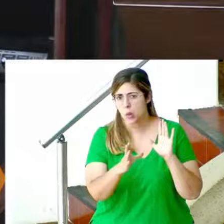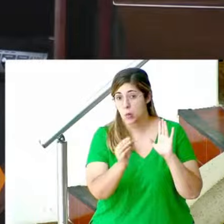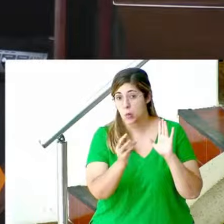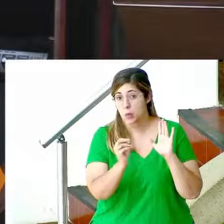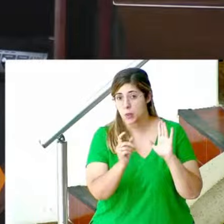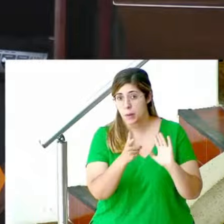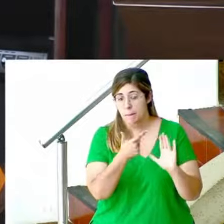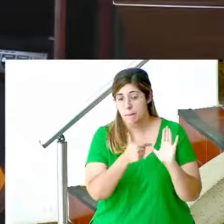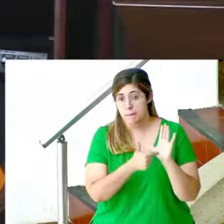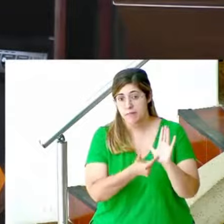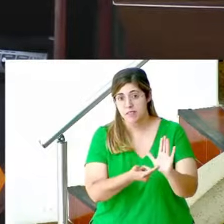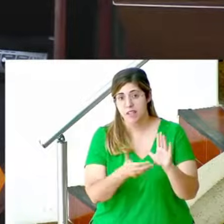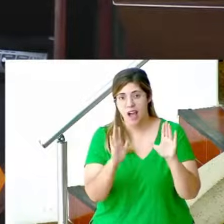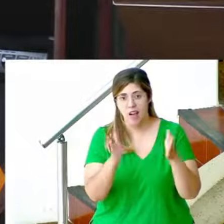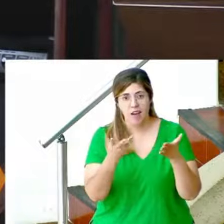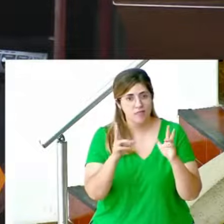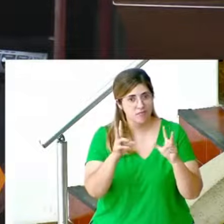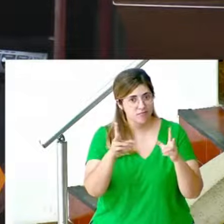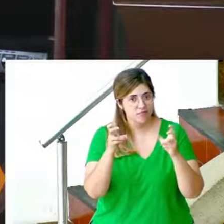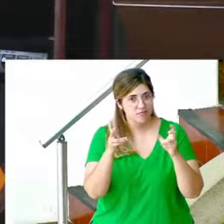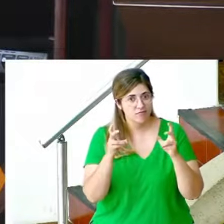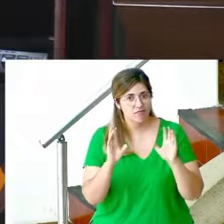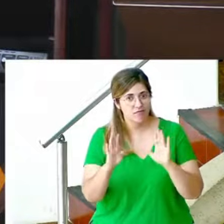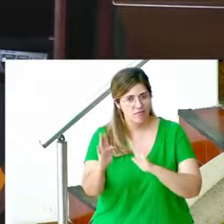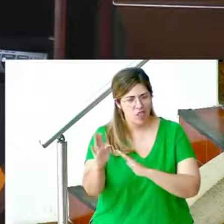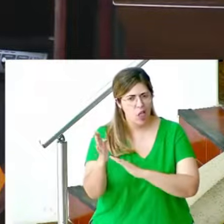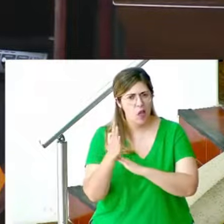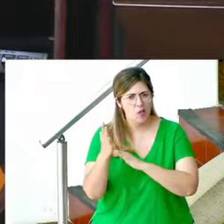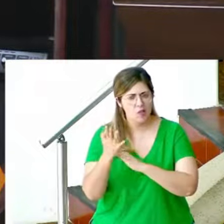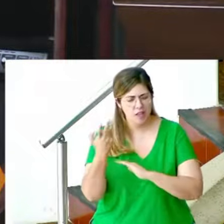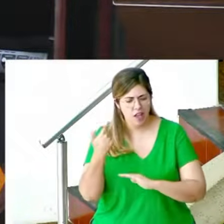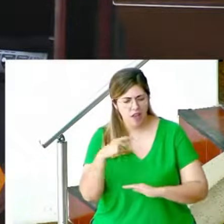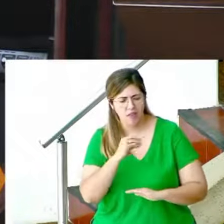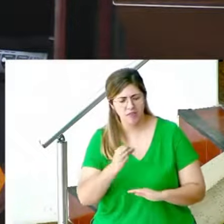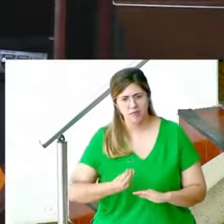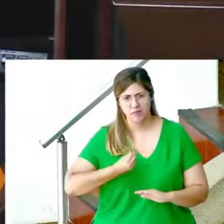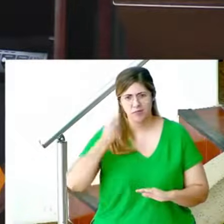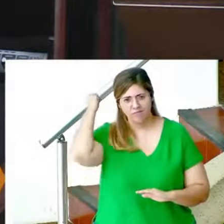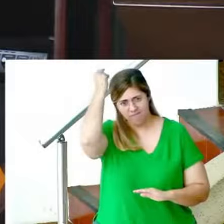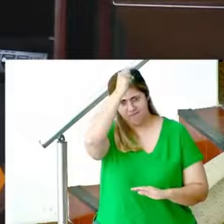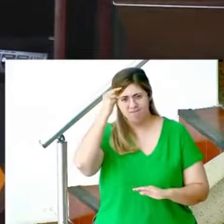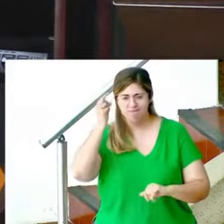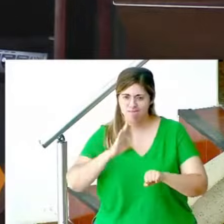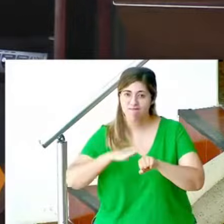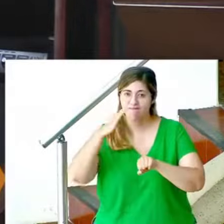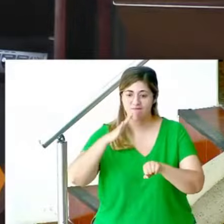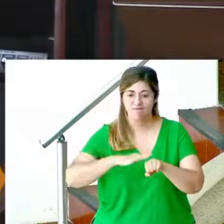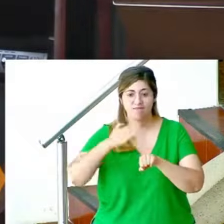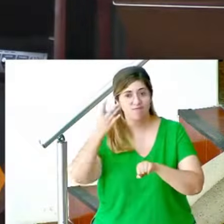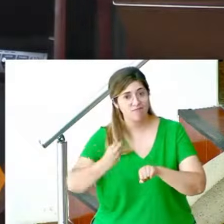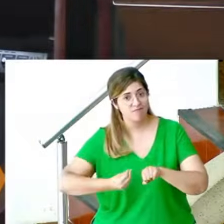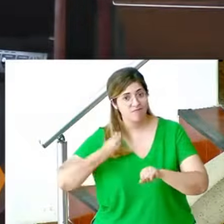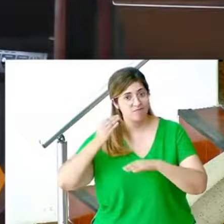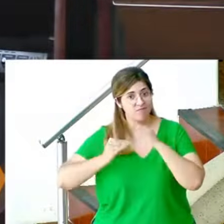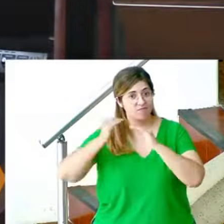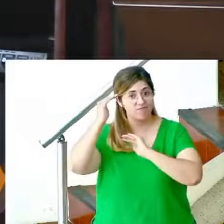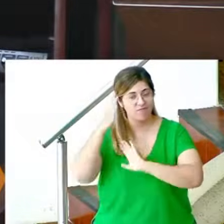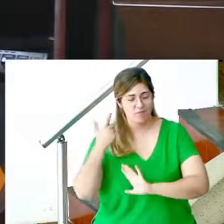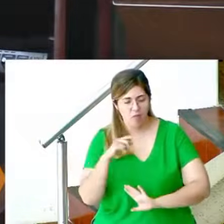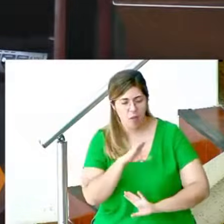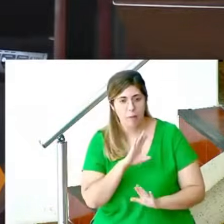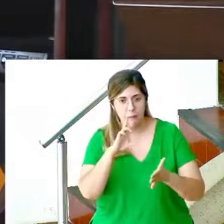texto, algumas que podem nos ajudar, tenho certeza, para a nossa santificação crescente. Está escrito